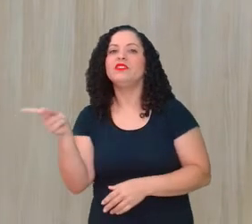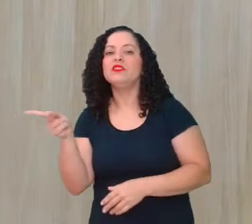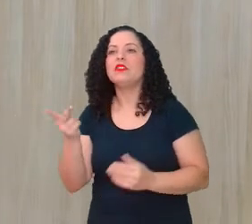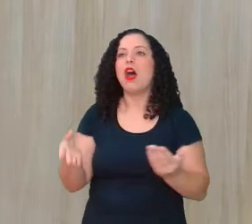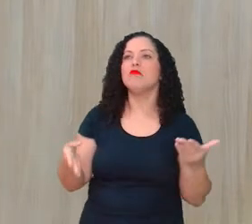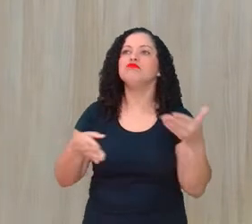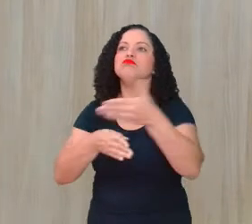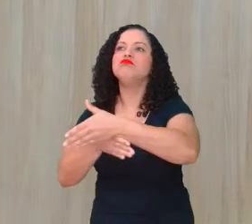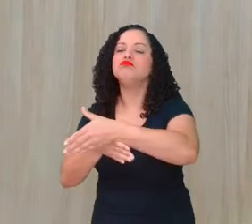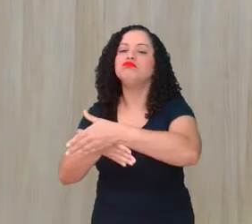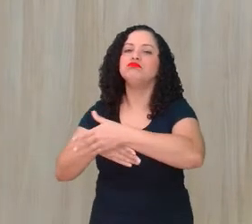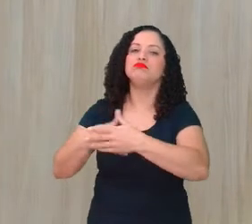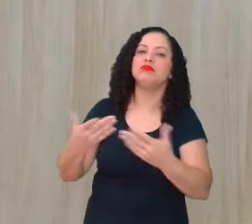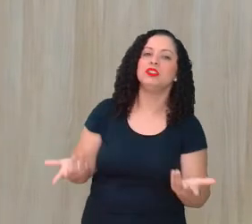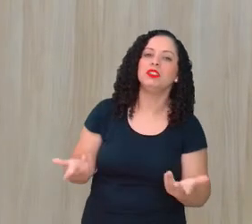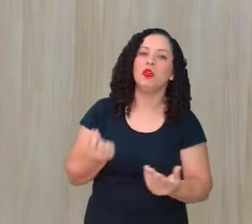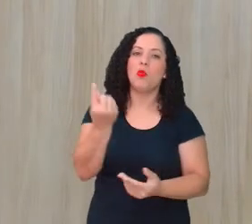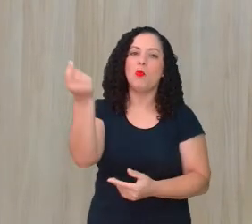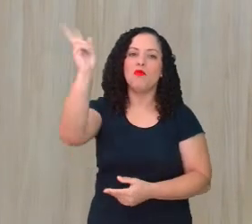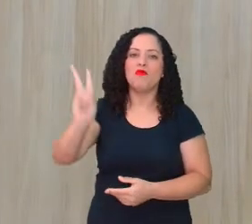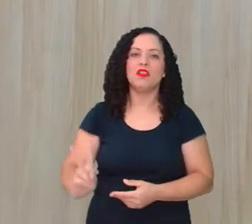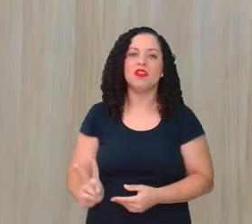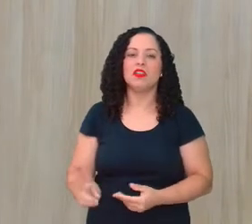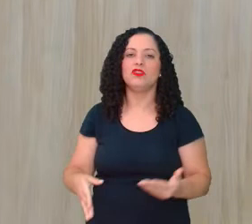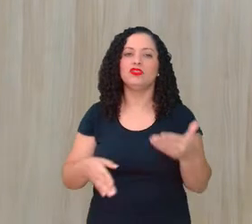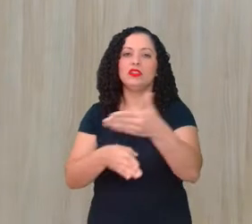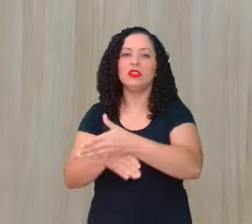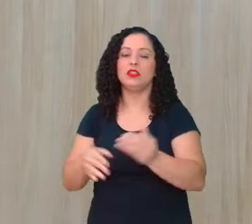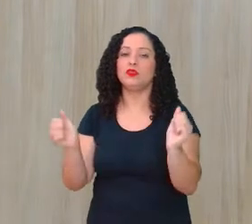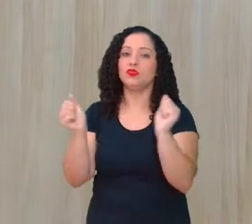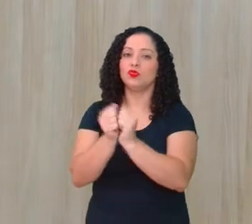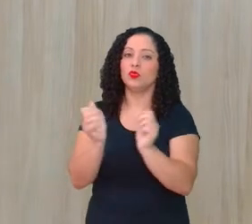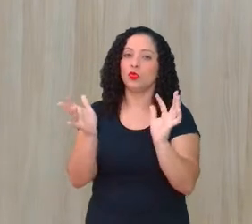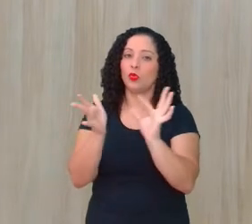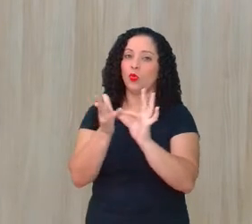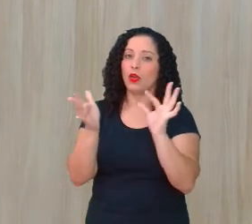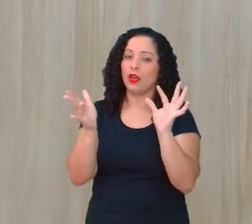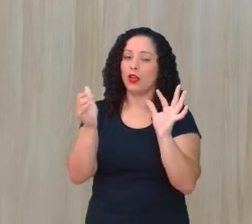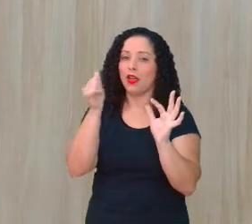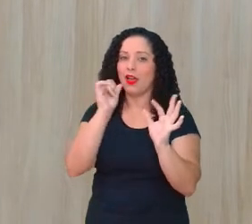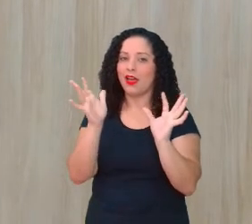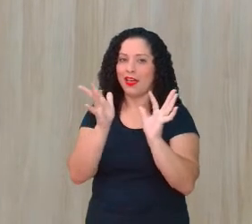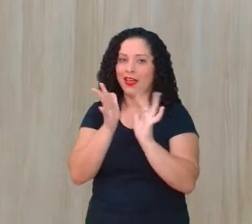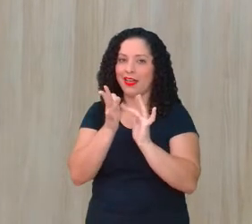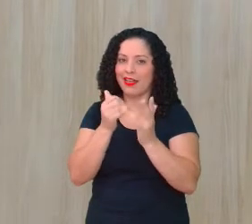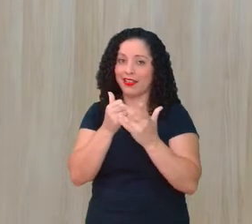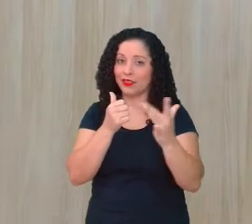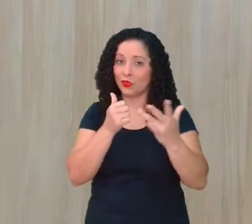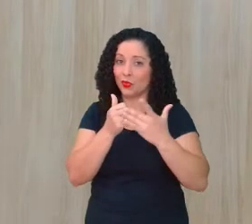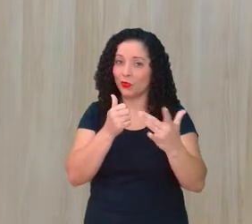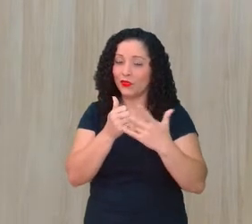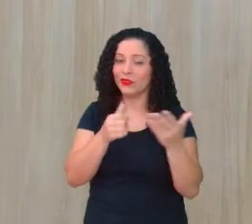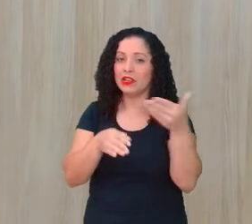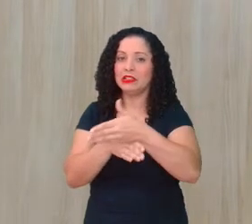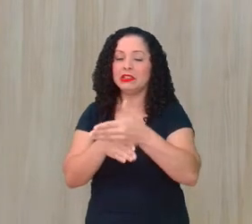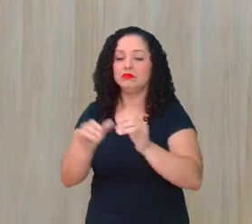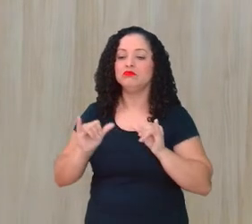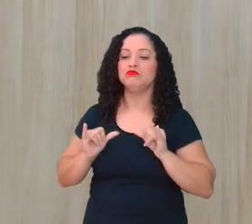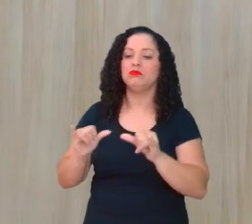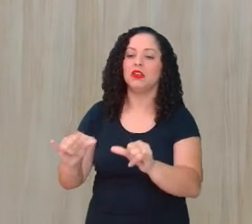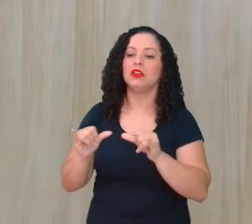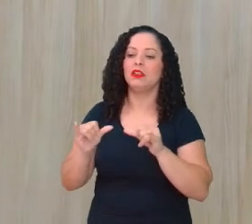vez no mês que a gente vai, geralmente, ia com minha noiva ao supermercado, e o valor que